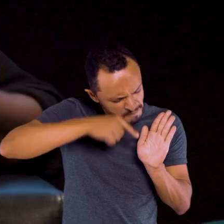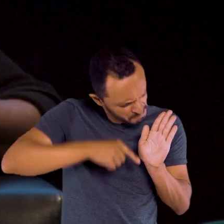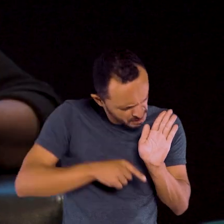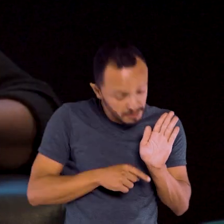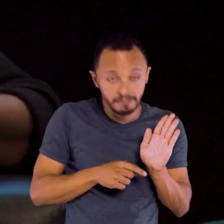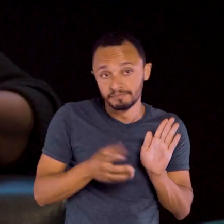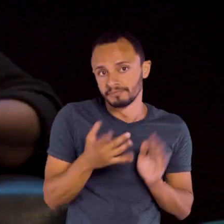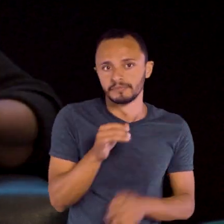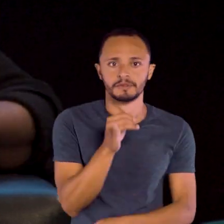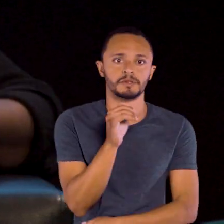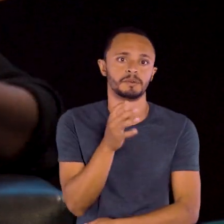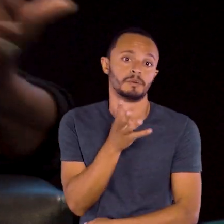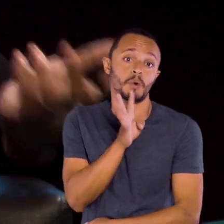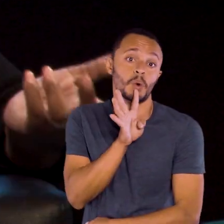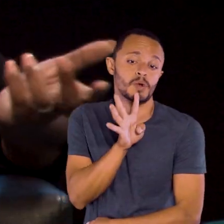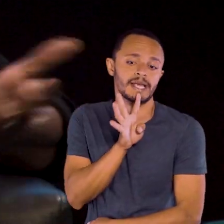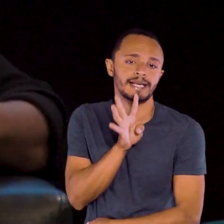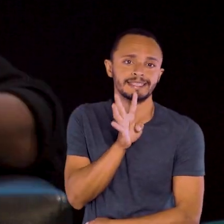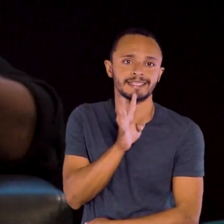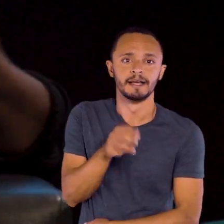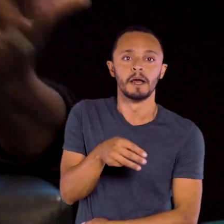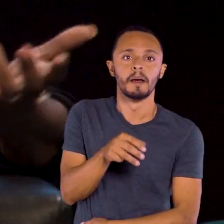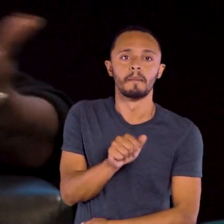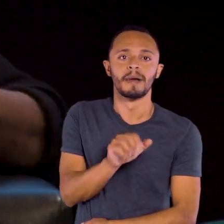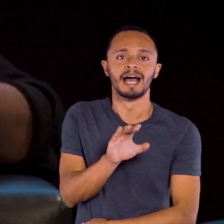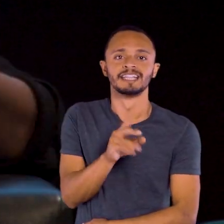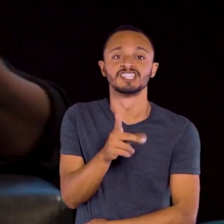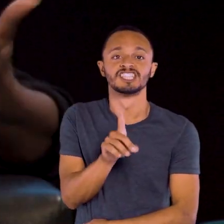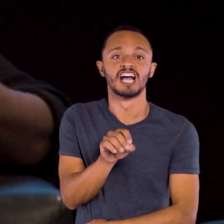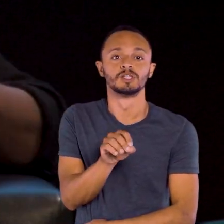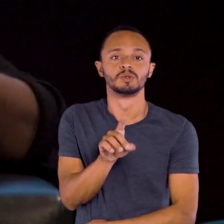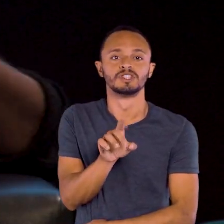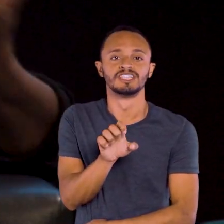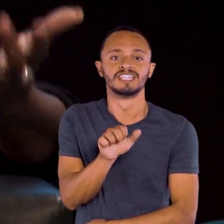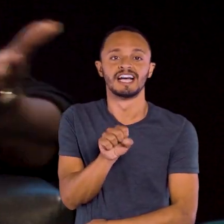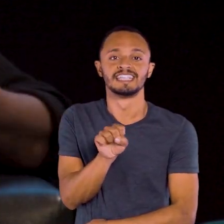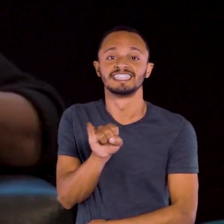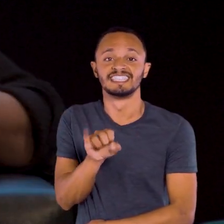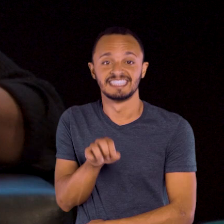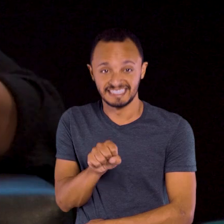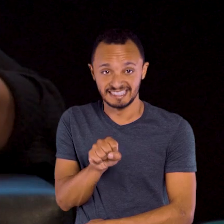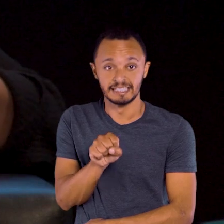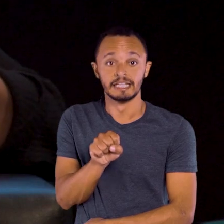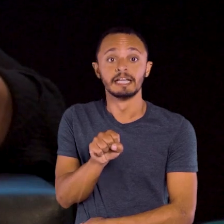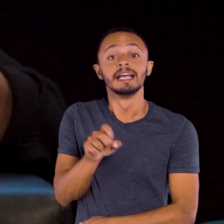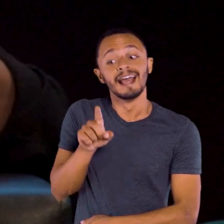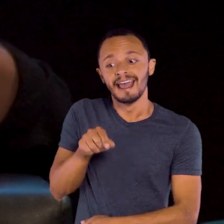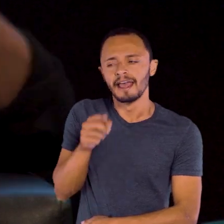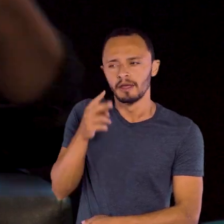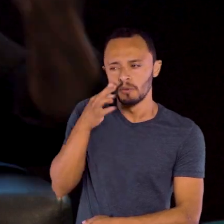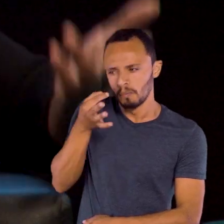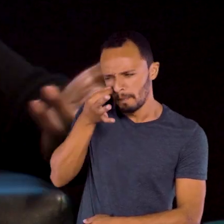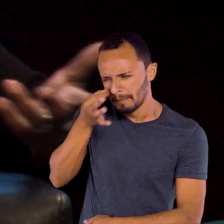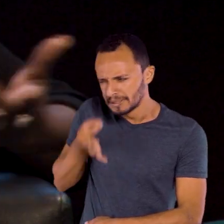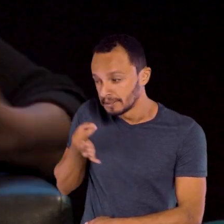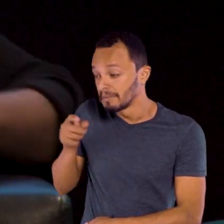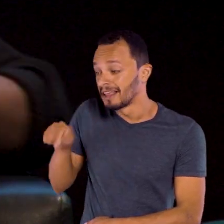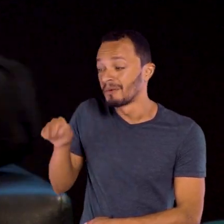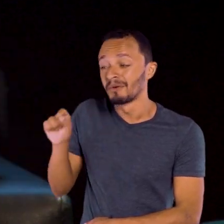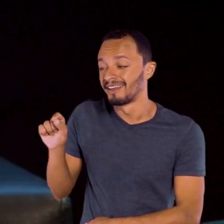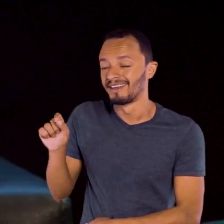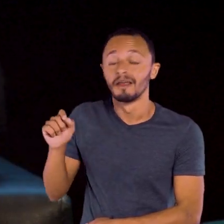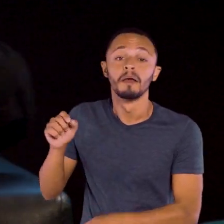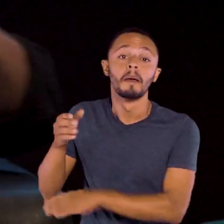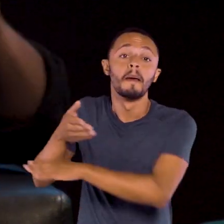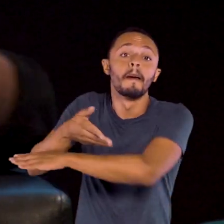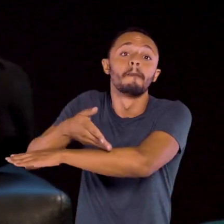que conheceu Machado de Assis branco, embranquecido pela escola, pela educação, pelas instituições, né? Eu